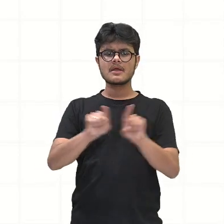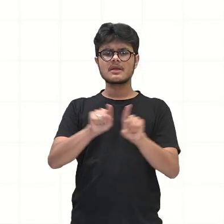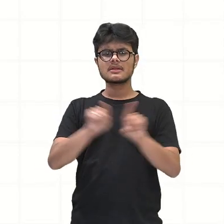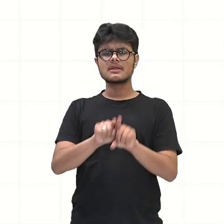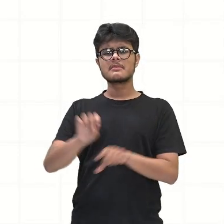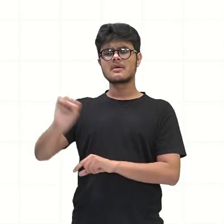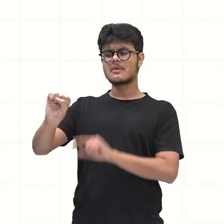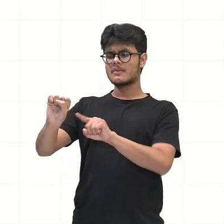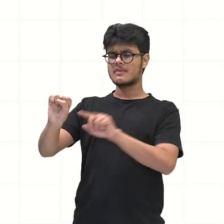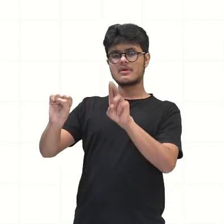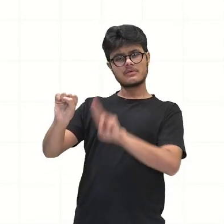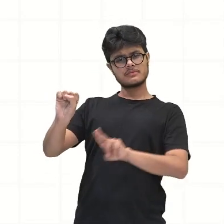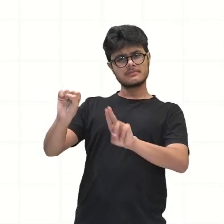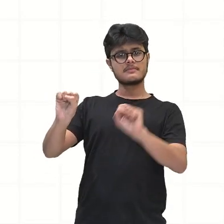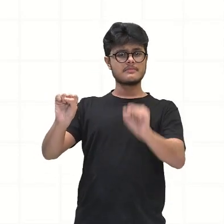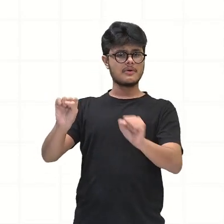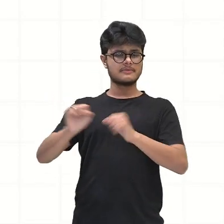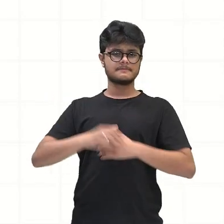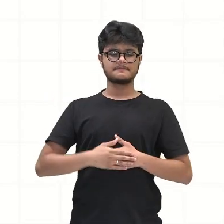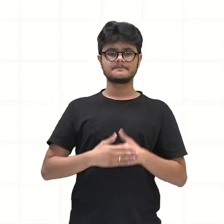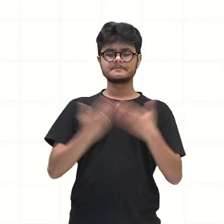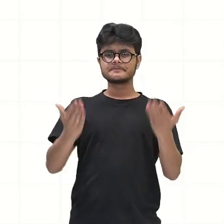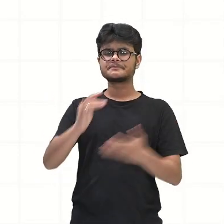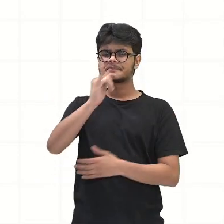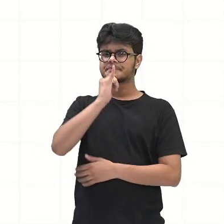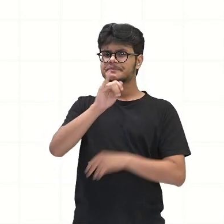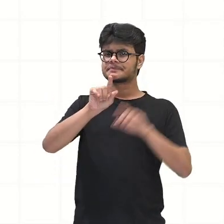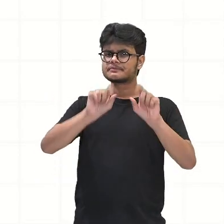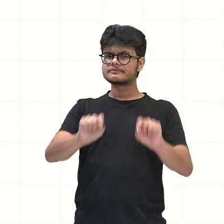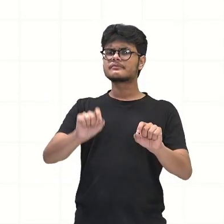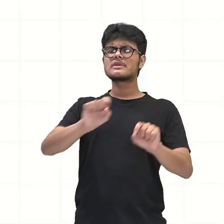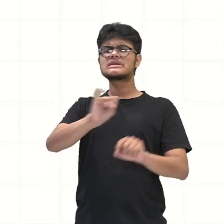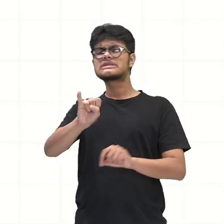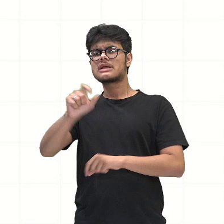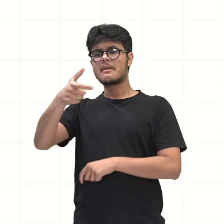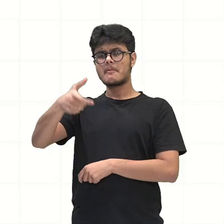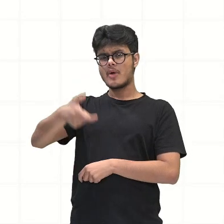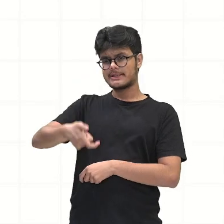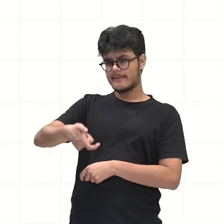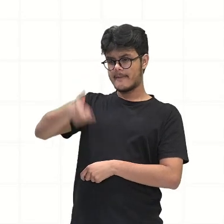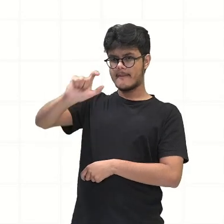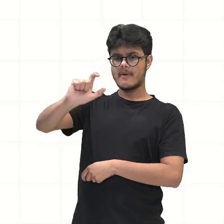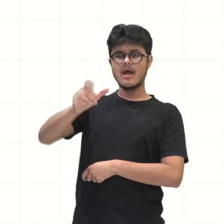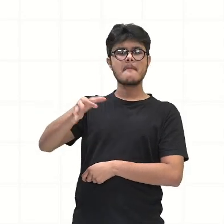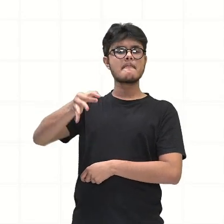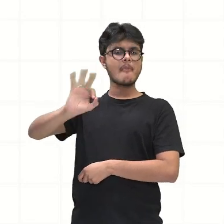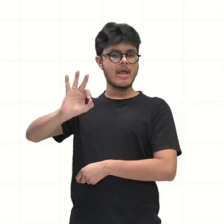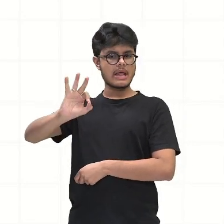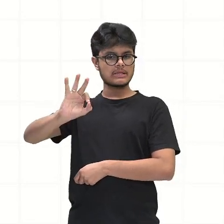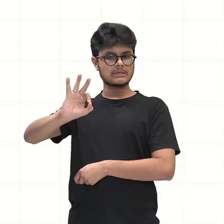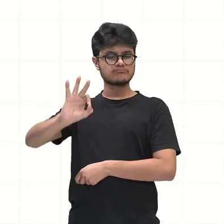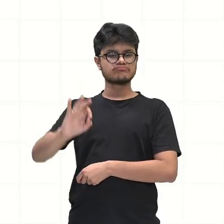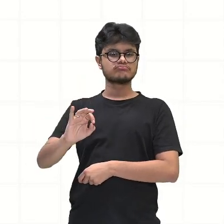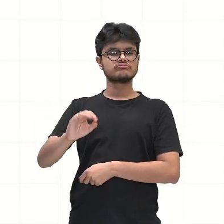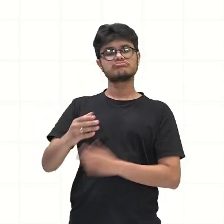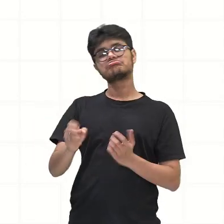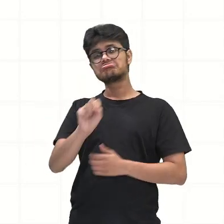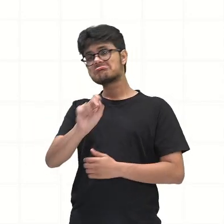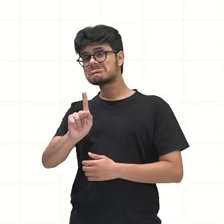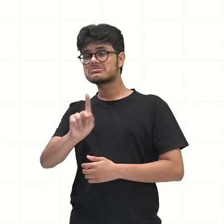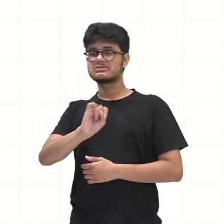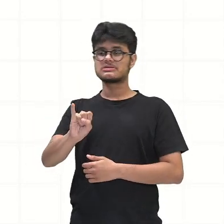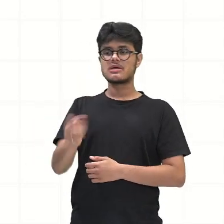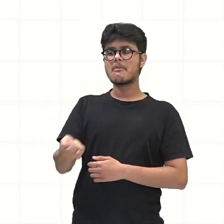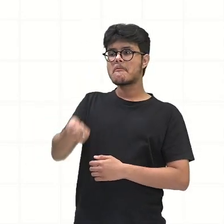letra S. Por exemplo, no experimento da moeda, se a gente lançar uma